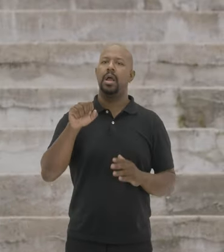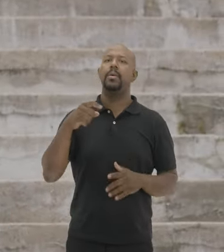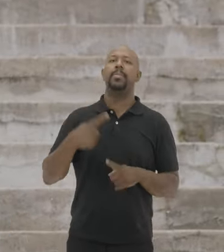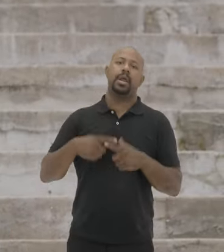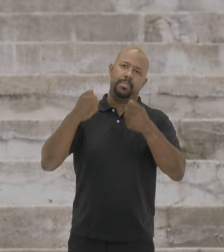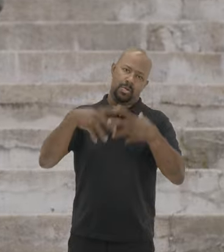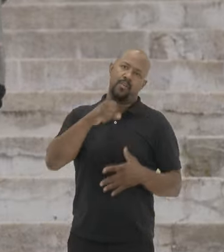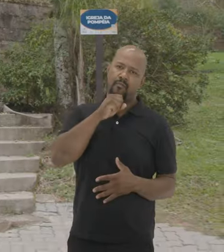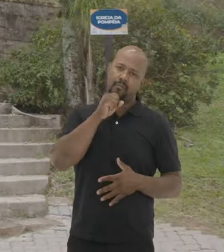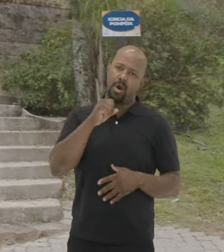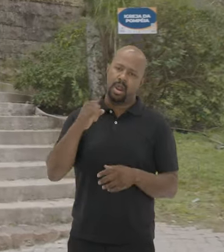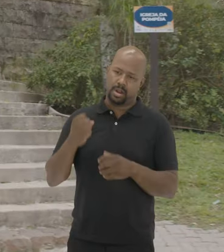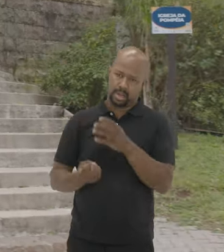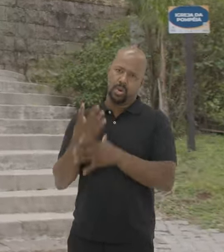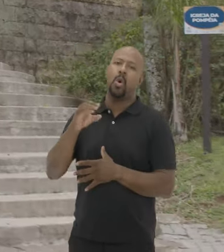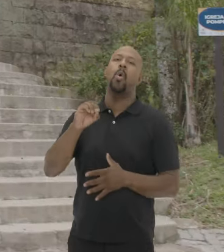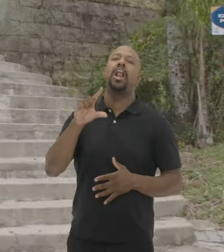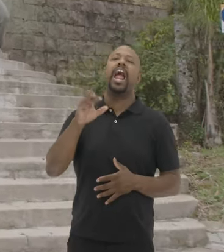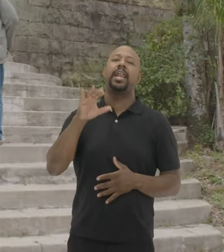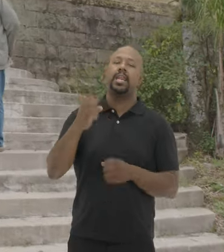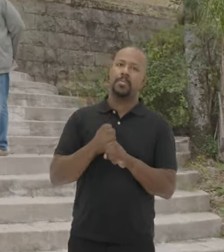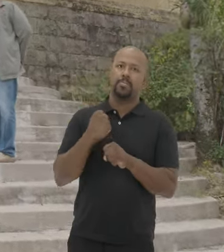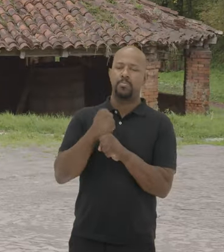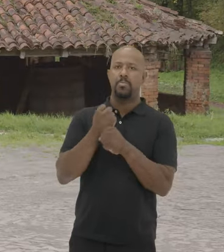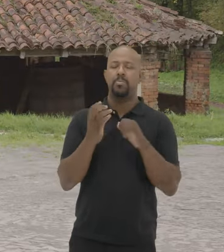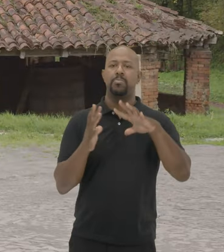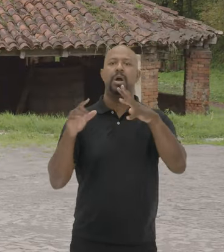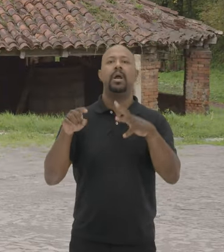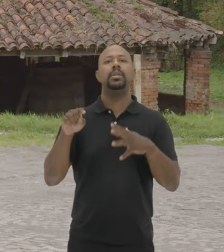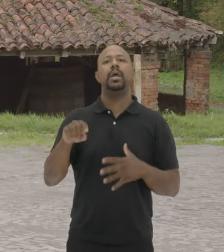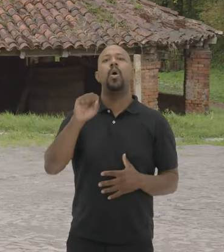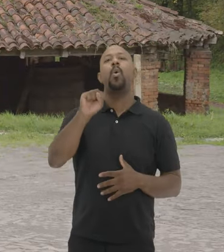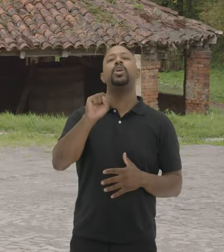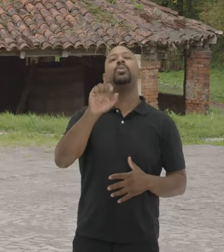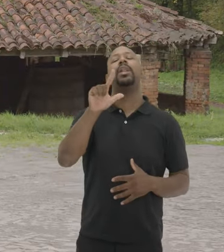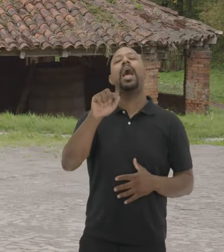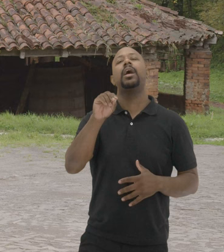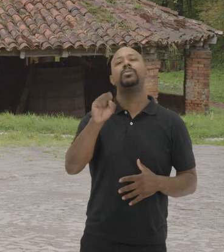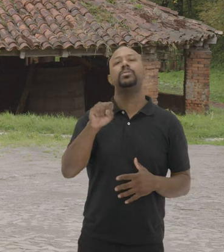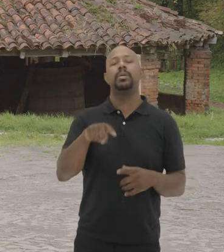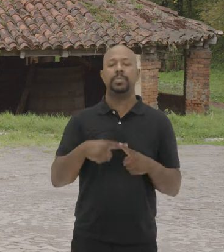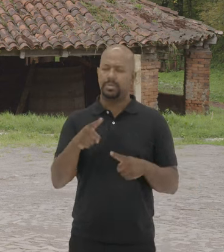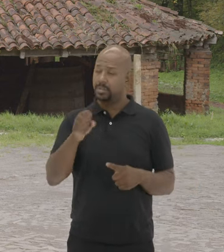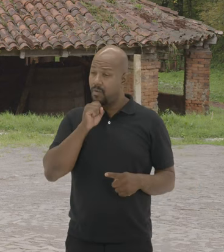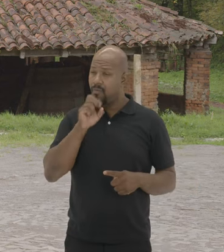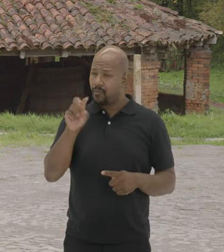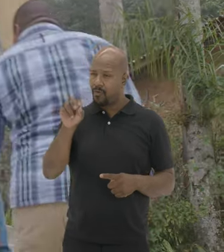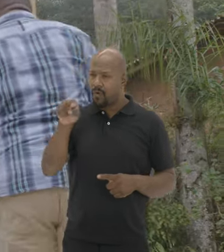quando chegou aqui, que ele montou a olaria, ele montou essa primeira parte aqui, que é em oito lados. A antiga olaria. O seu